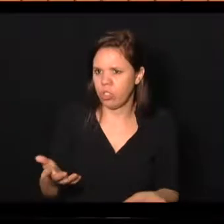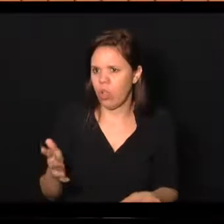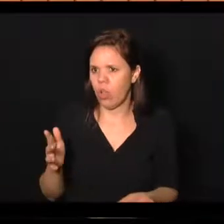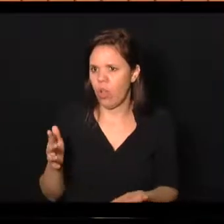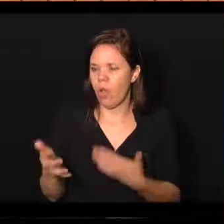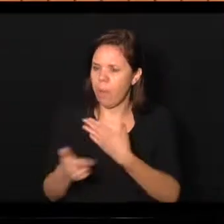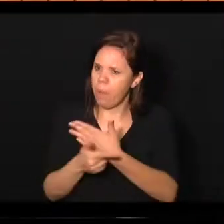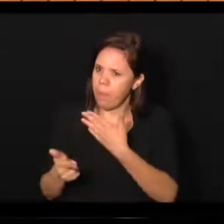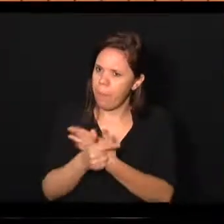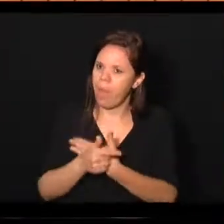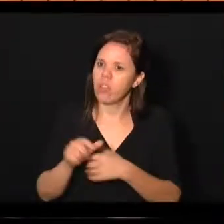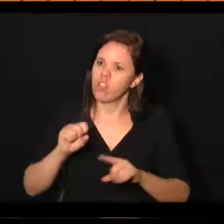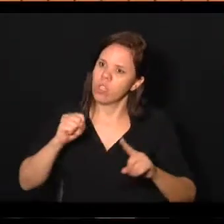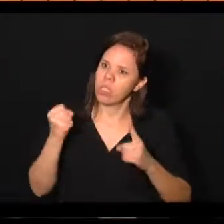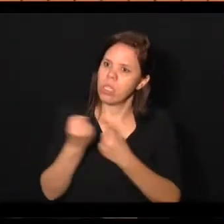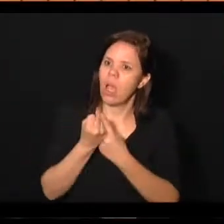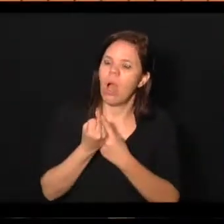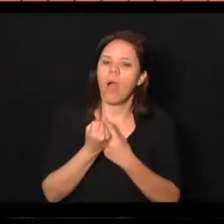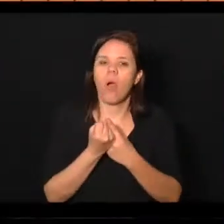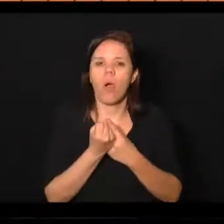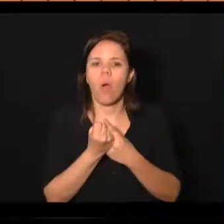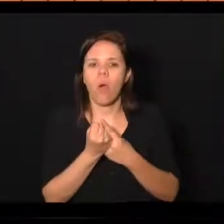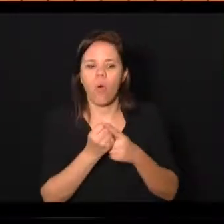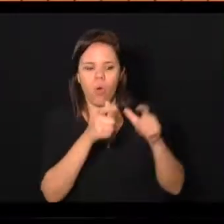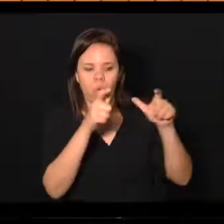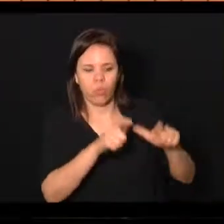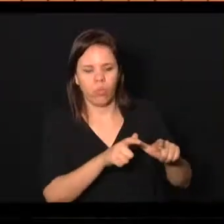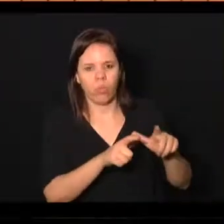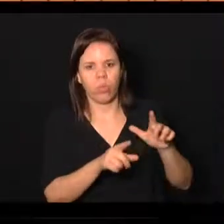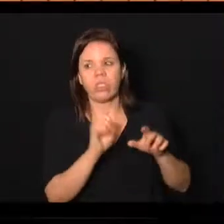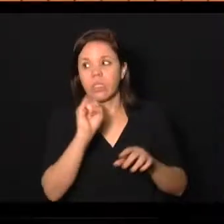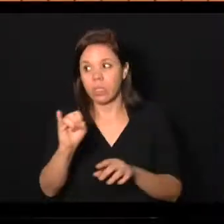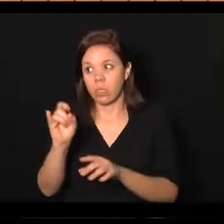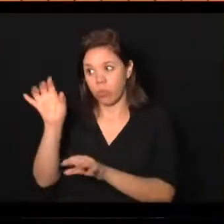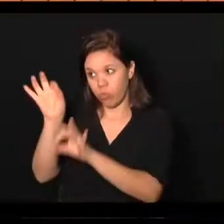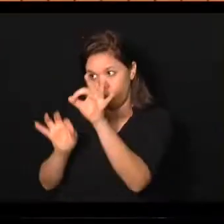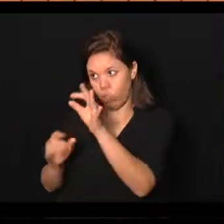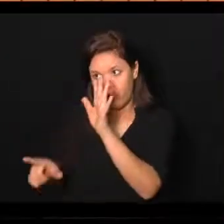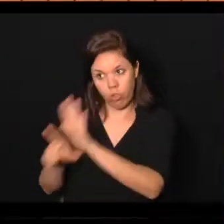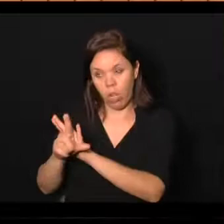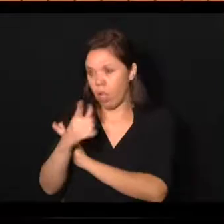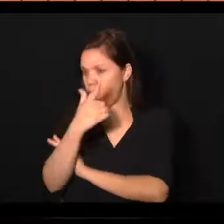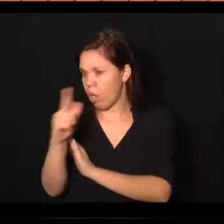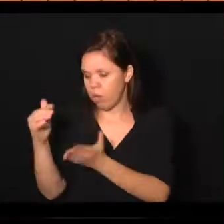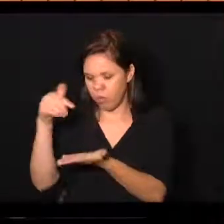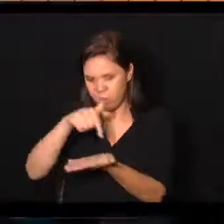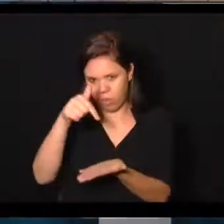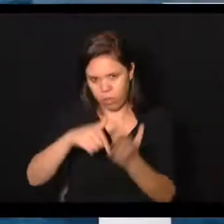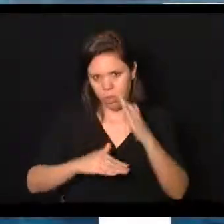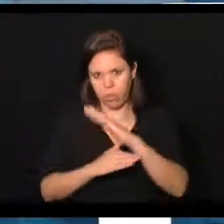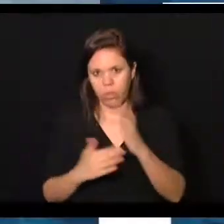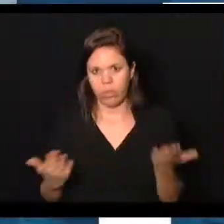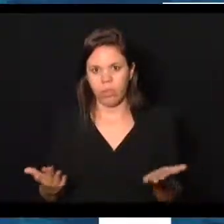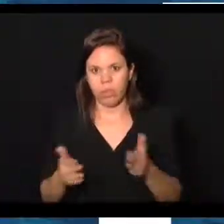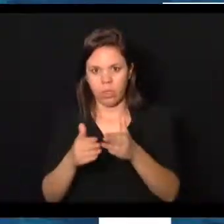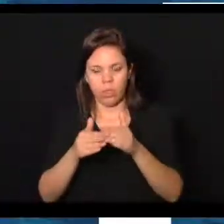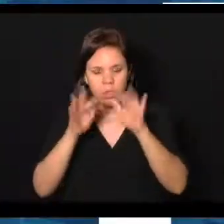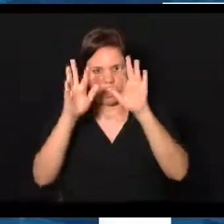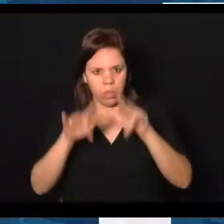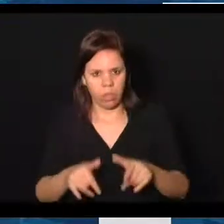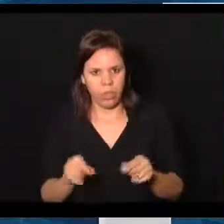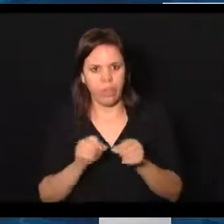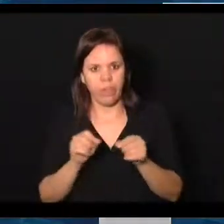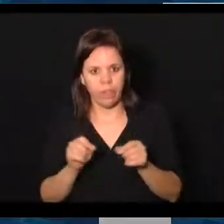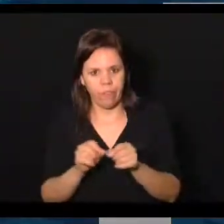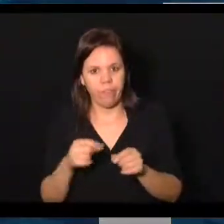da propriedade, se esses projetos de leis não vierem para essa casa. No requerimento, o vereador